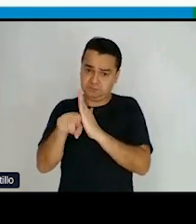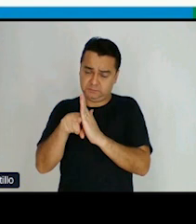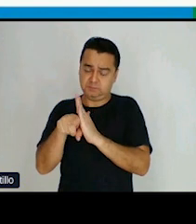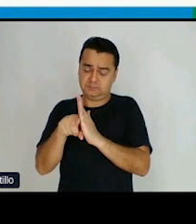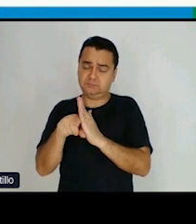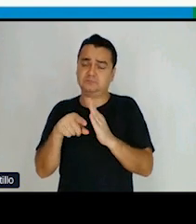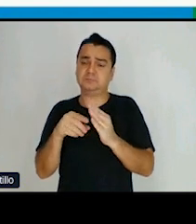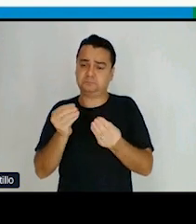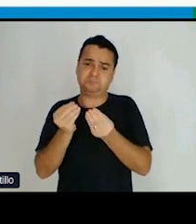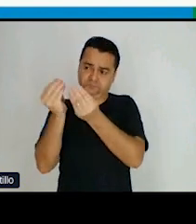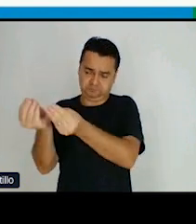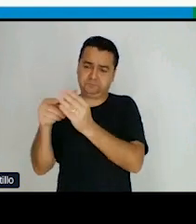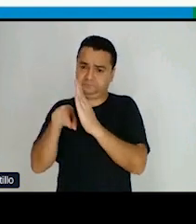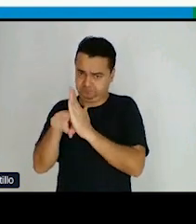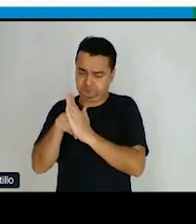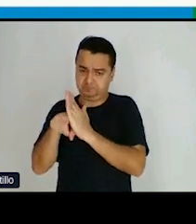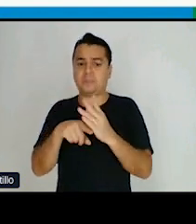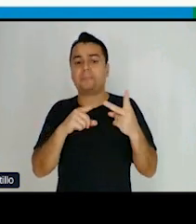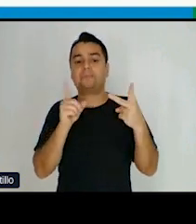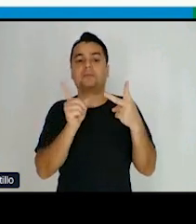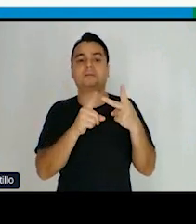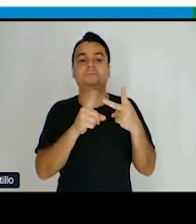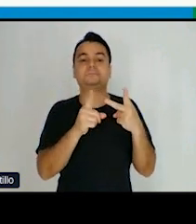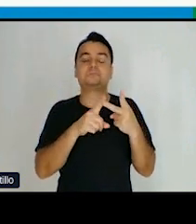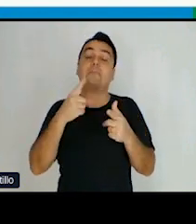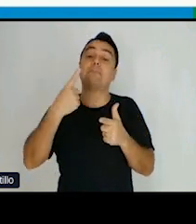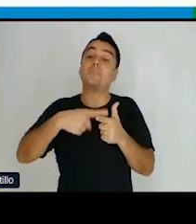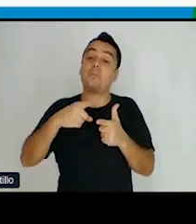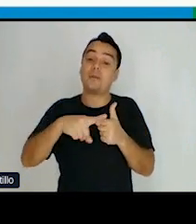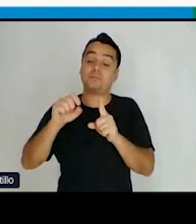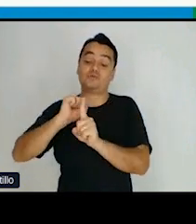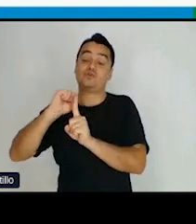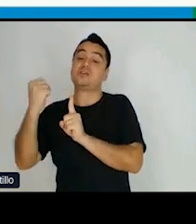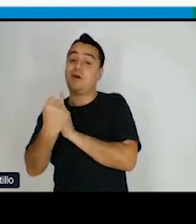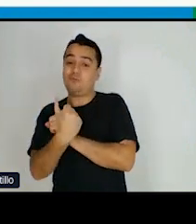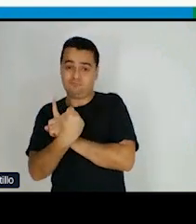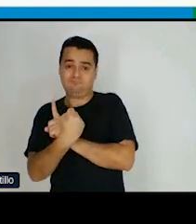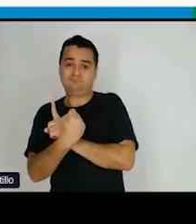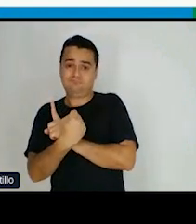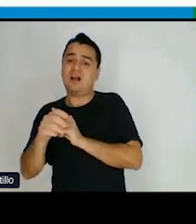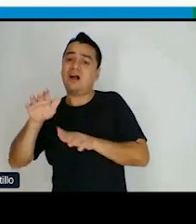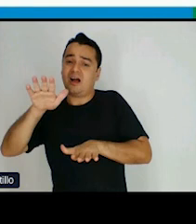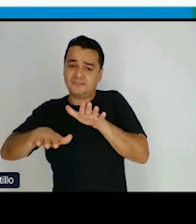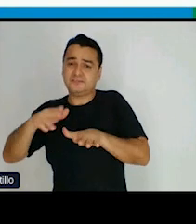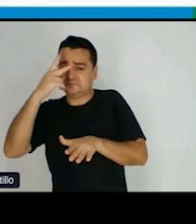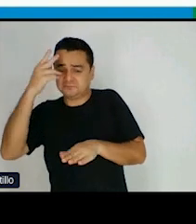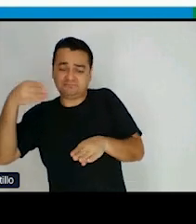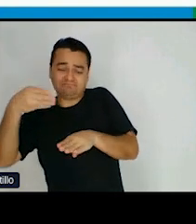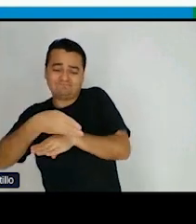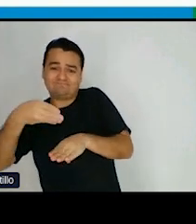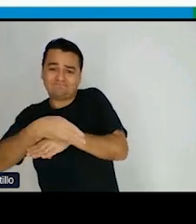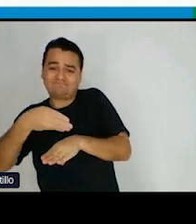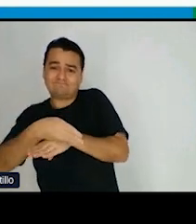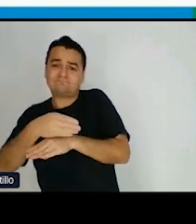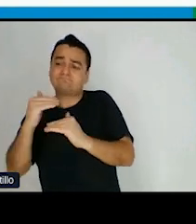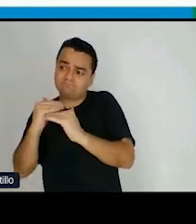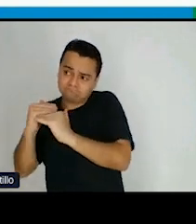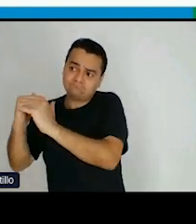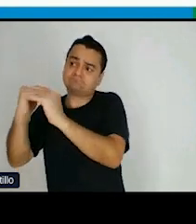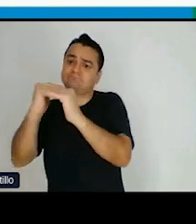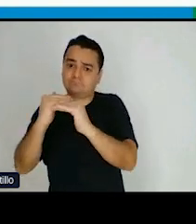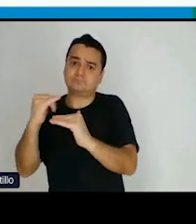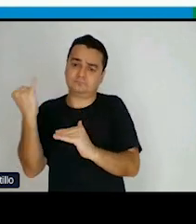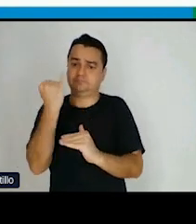dessa entrega. A gente precisa resolver problemas sociais, que são problemas de acesso, problemas de democratização de acesso,